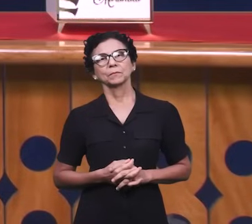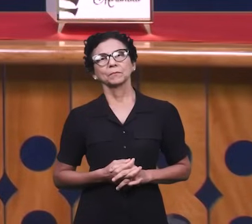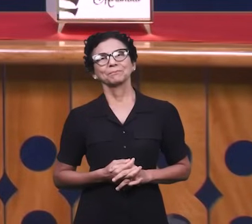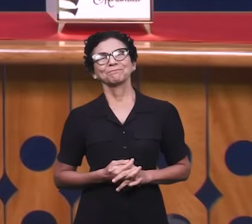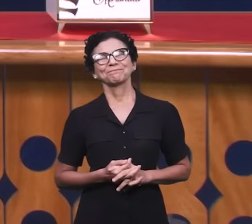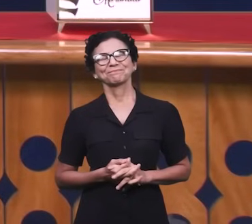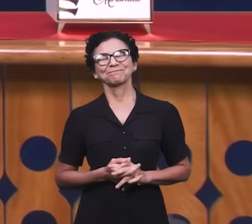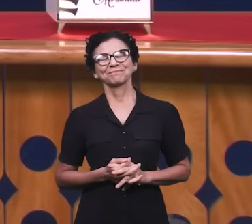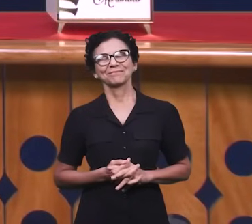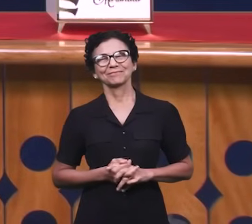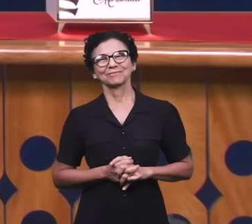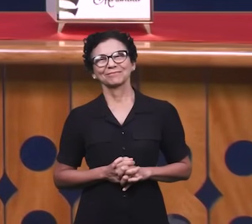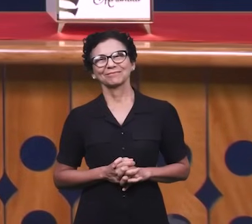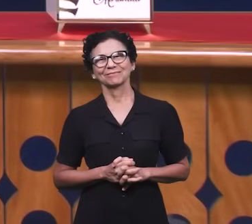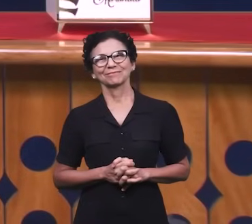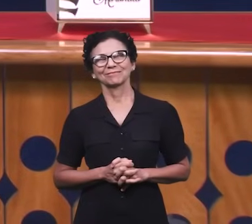707